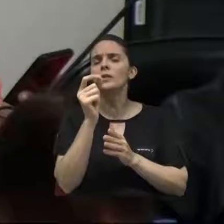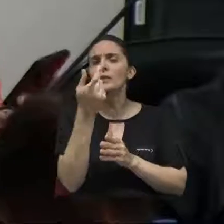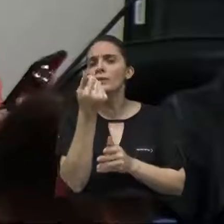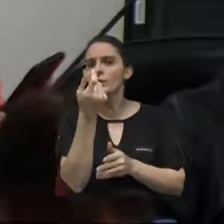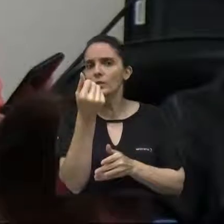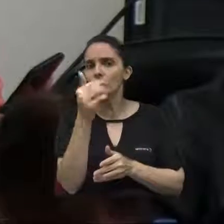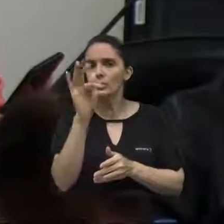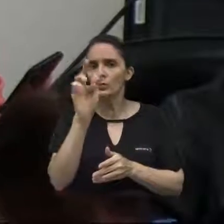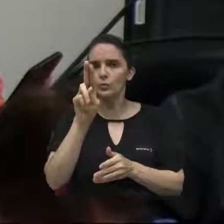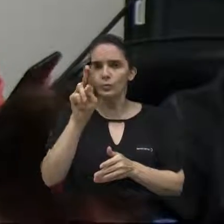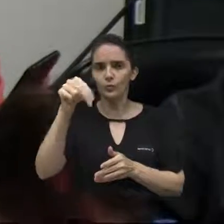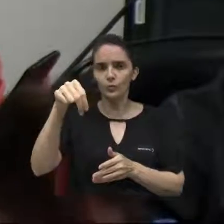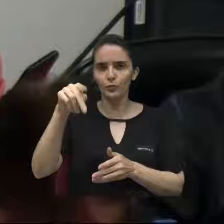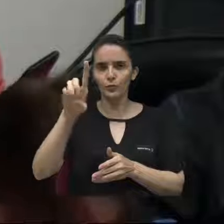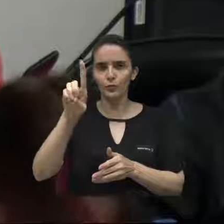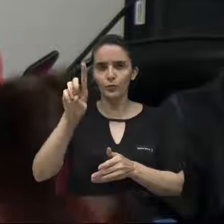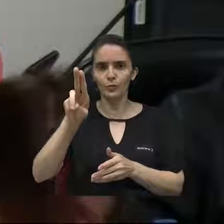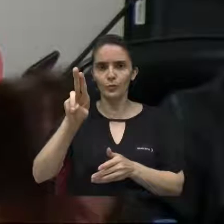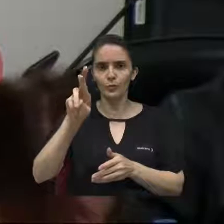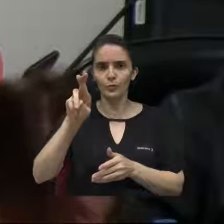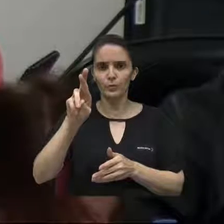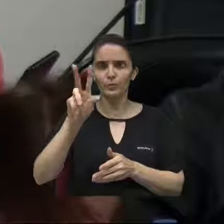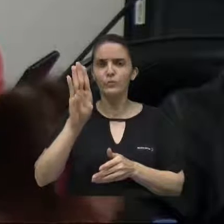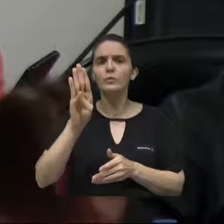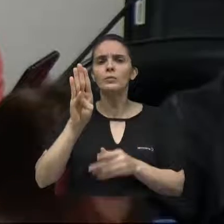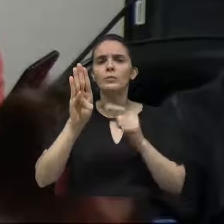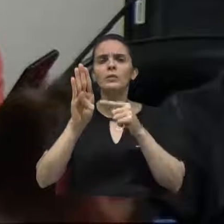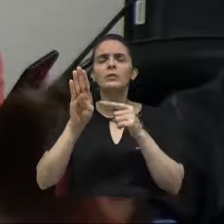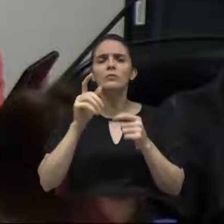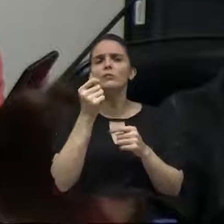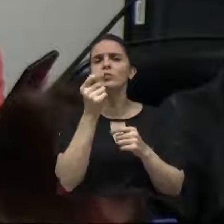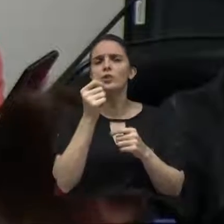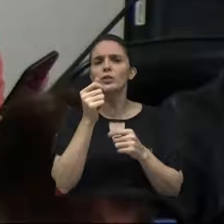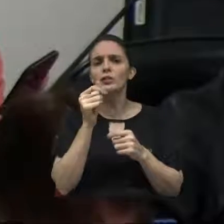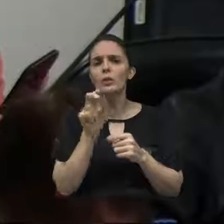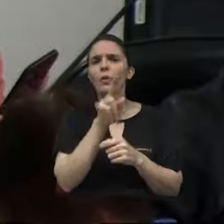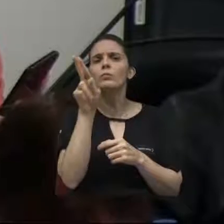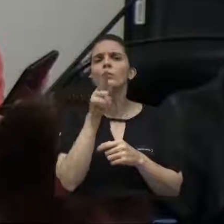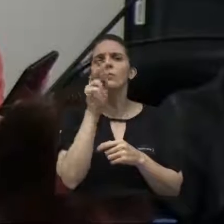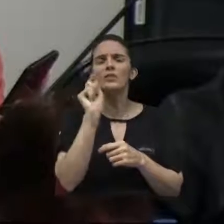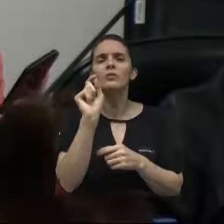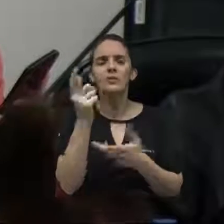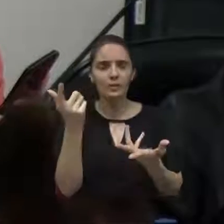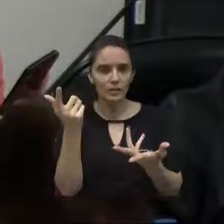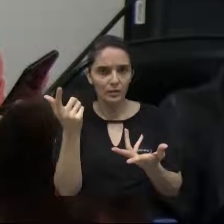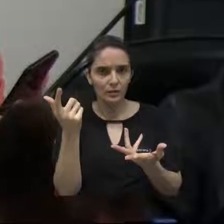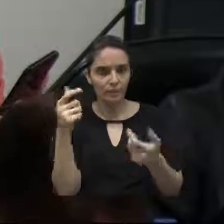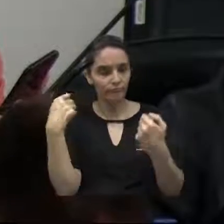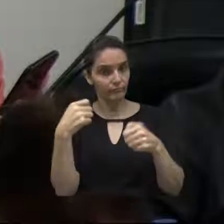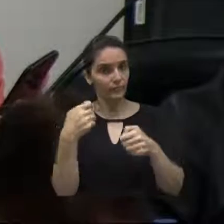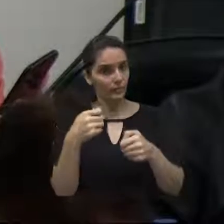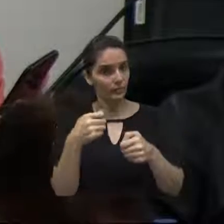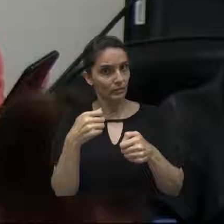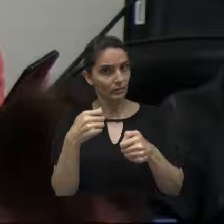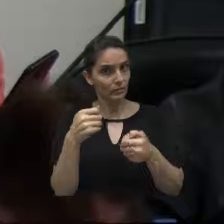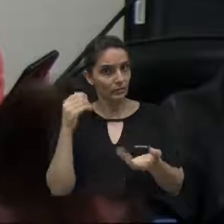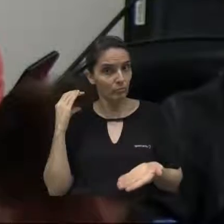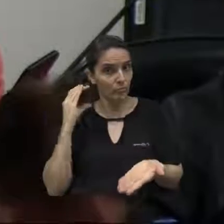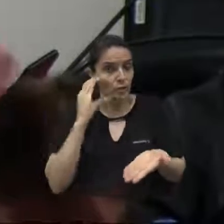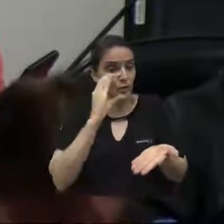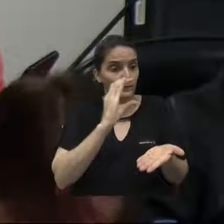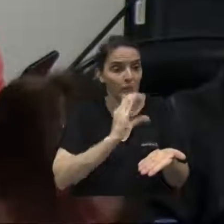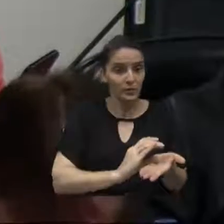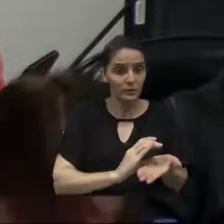Fundurb. Porque o dinheiro do Fundurb, ele é para que possa ser investido como